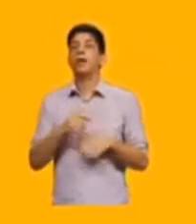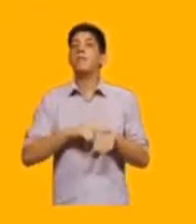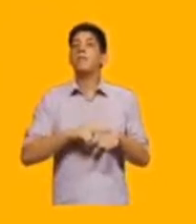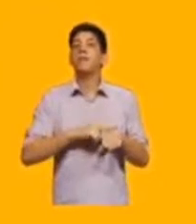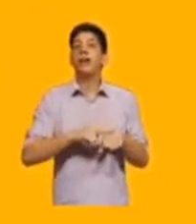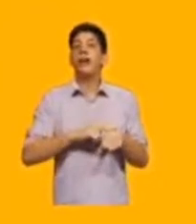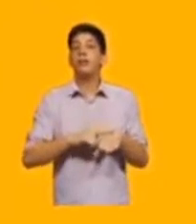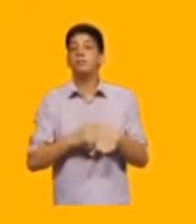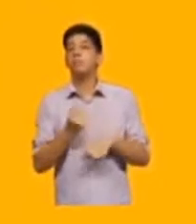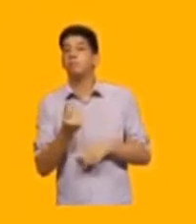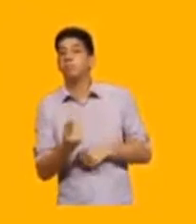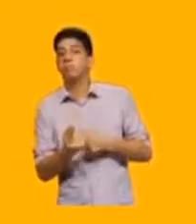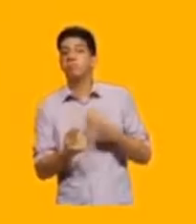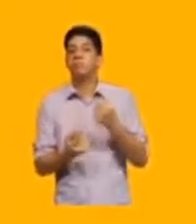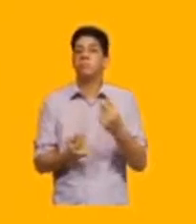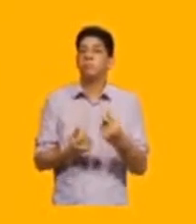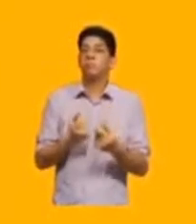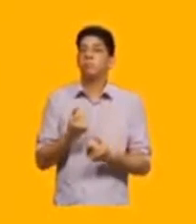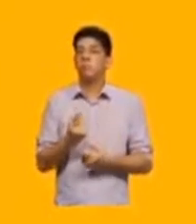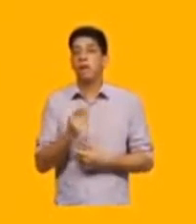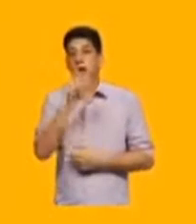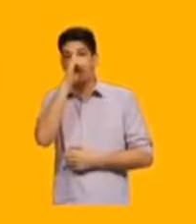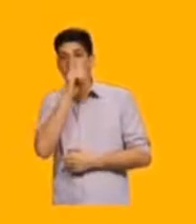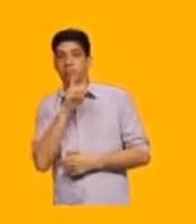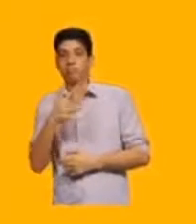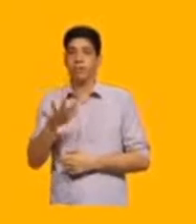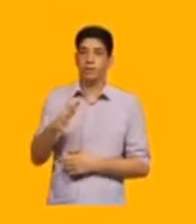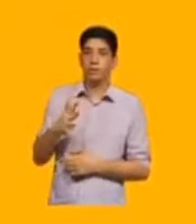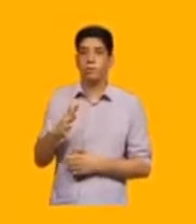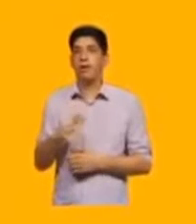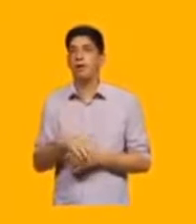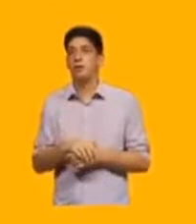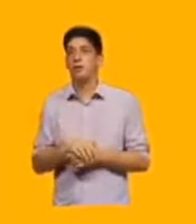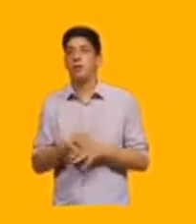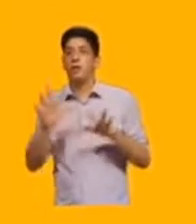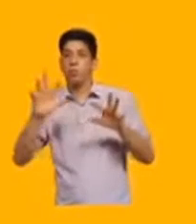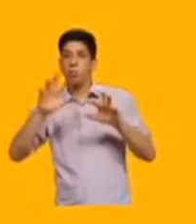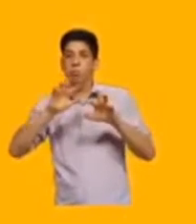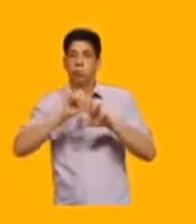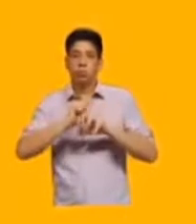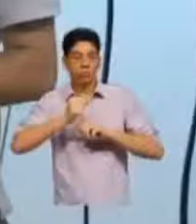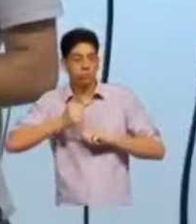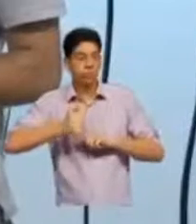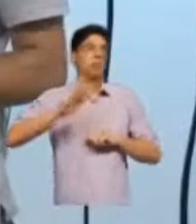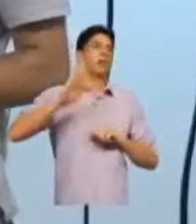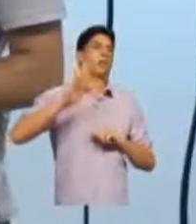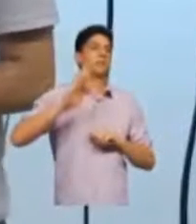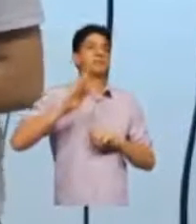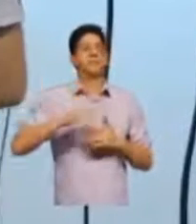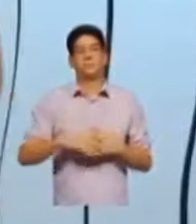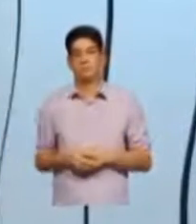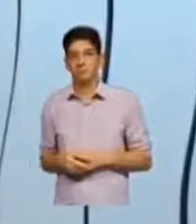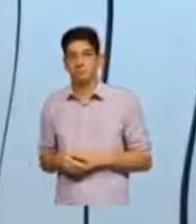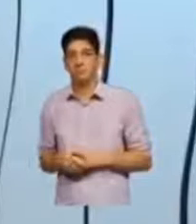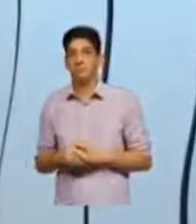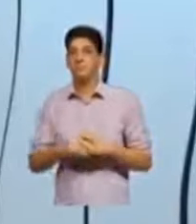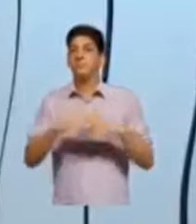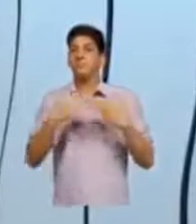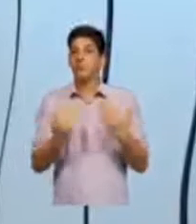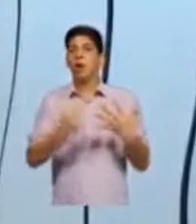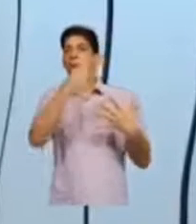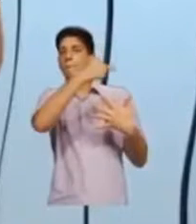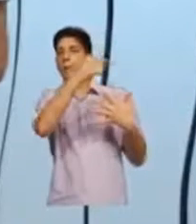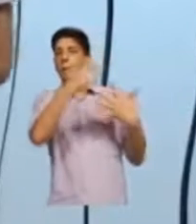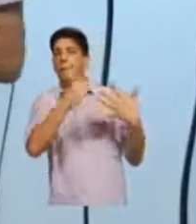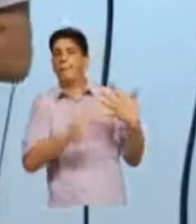baixa incidência. Amarelo, média incidência. À medida que vai escurecendo, maior incidência. Então, isso classificou-se